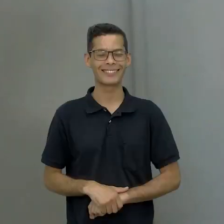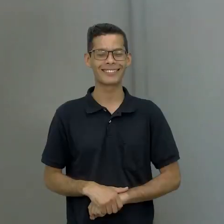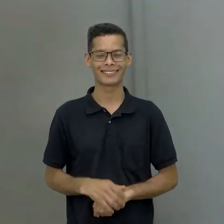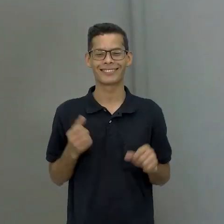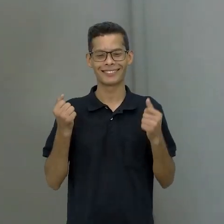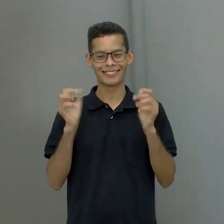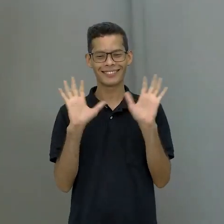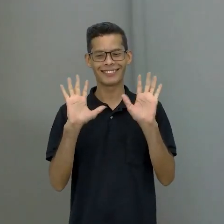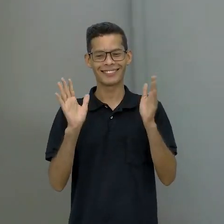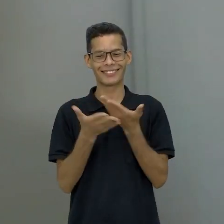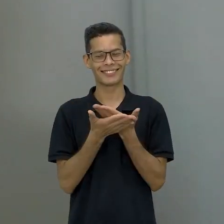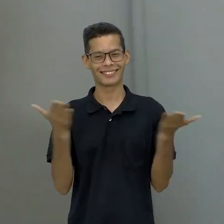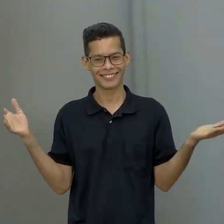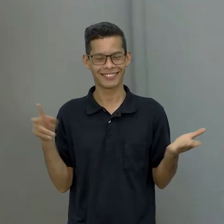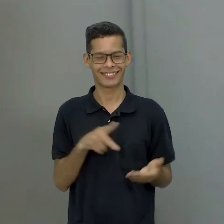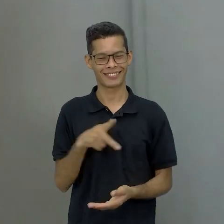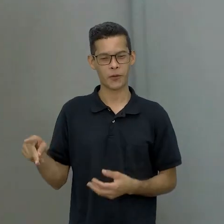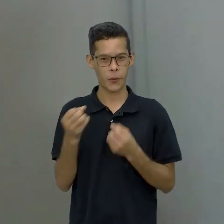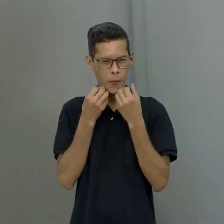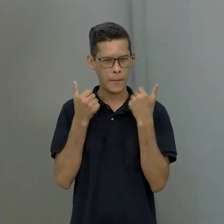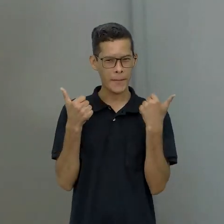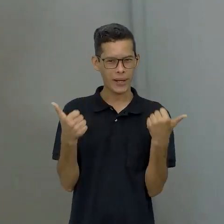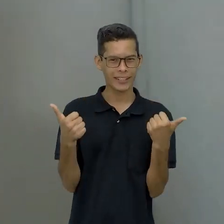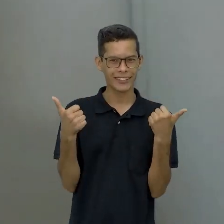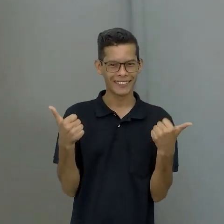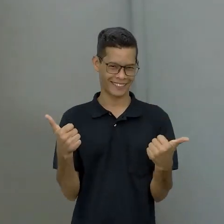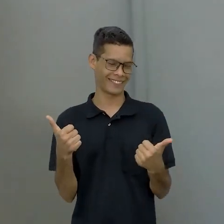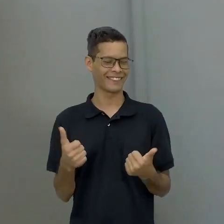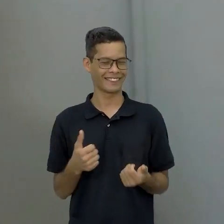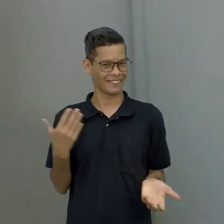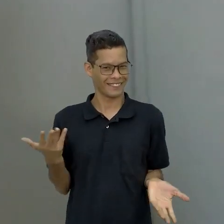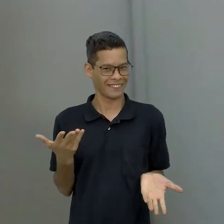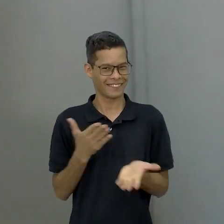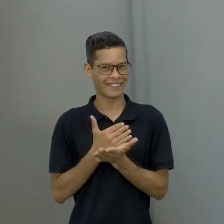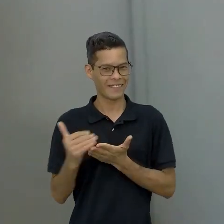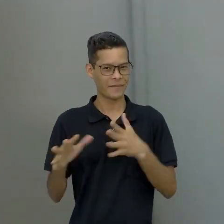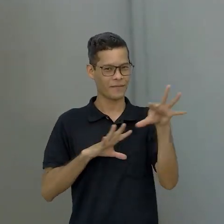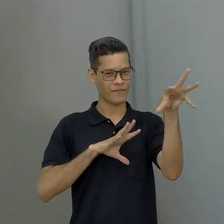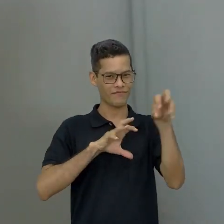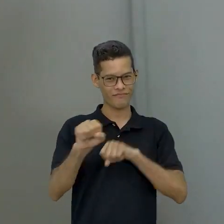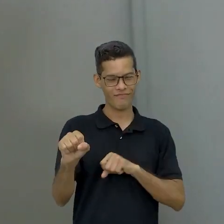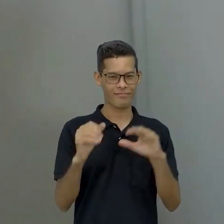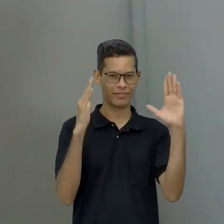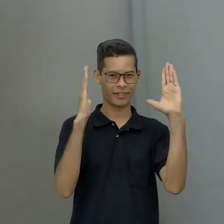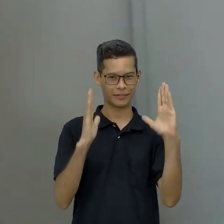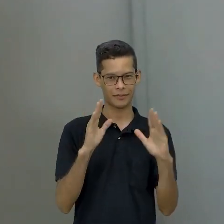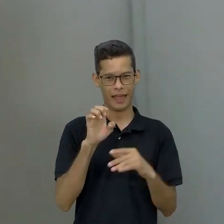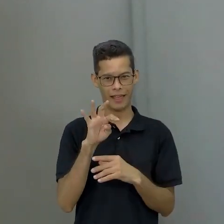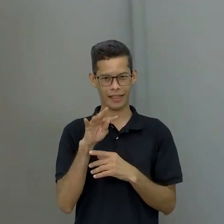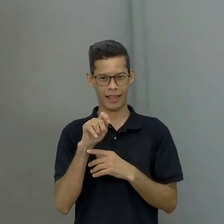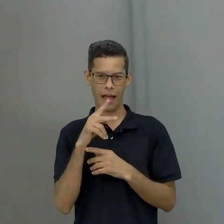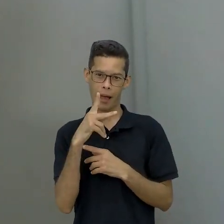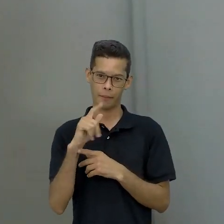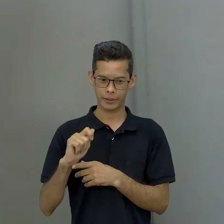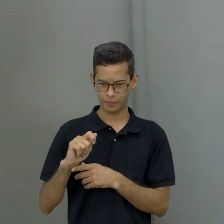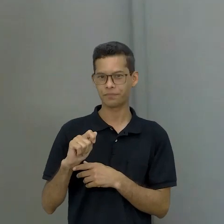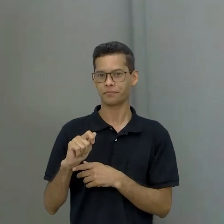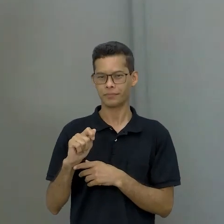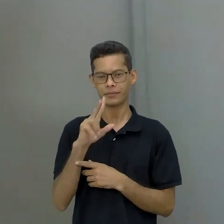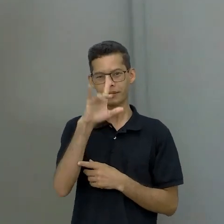Olá, professores, tudo bem com vocês? Estamos dando início à nossa formação de etapa, que vai abordar a questão